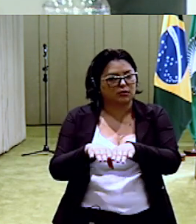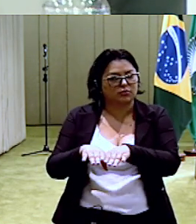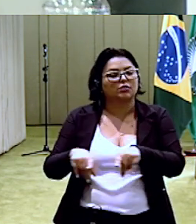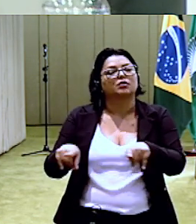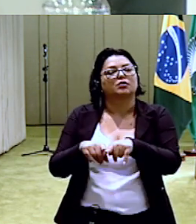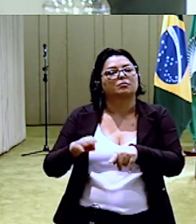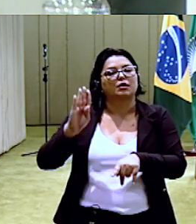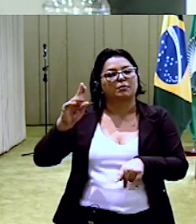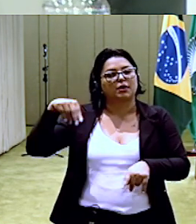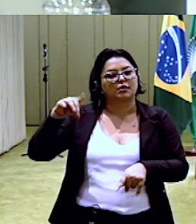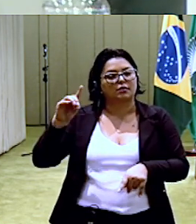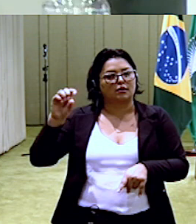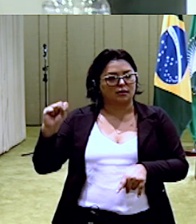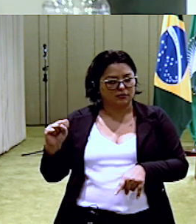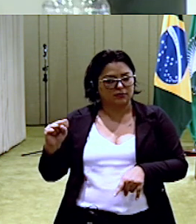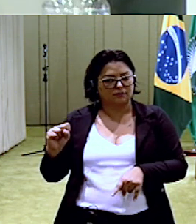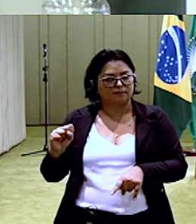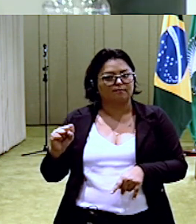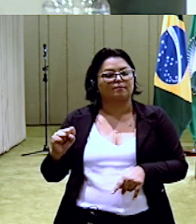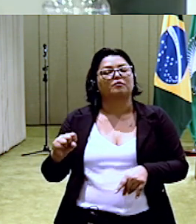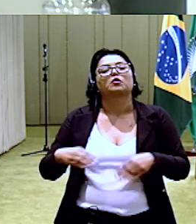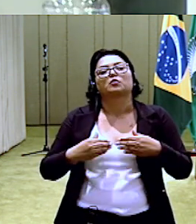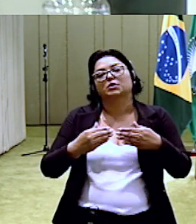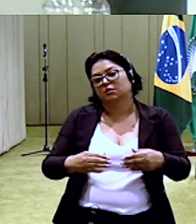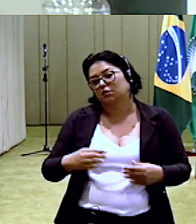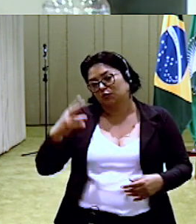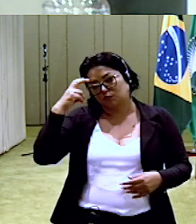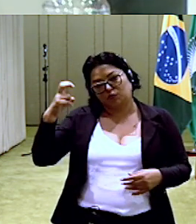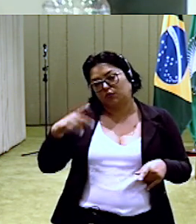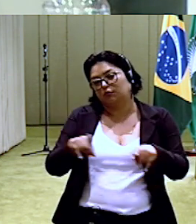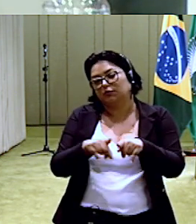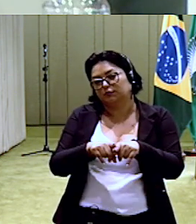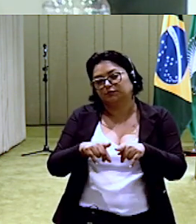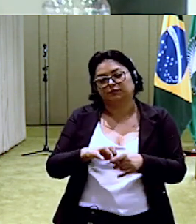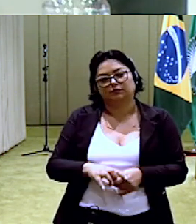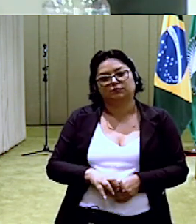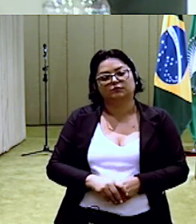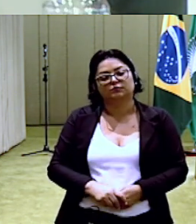e também o BNDES e outros stakeholders, né, como o Ministério da Cultura também.